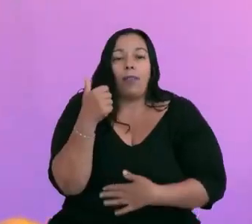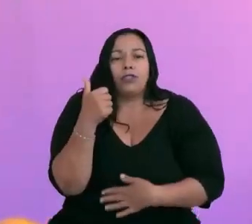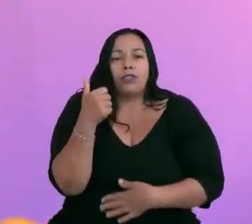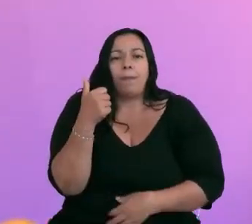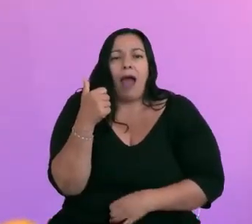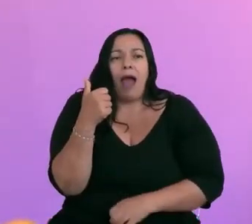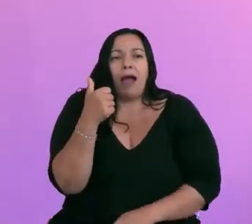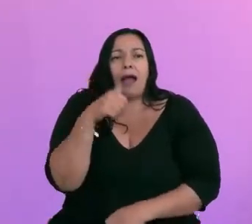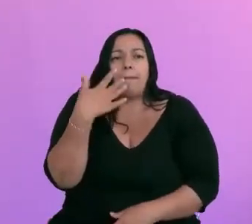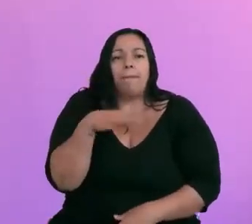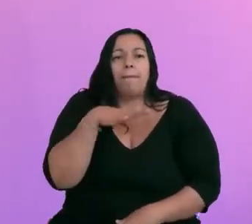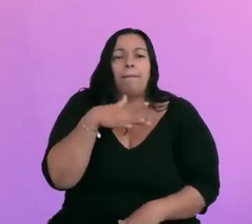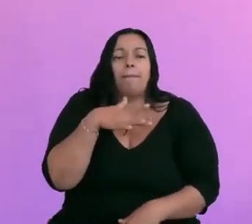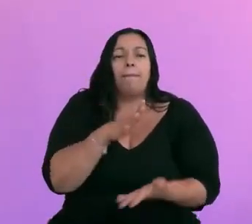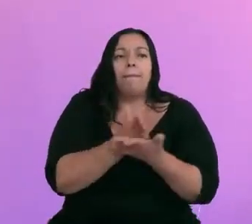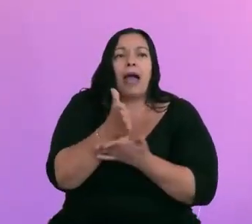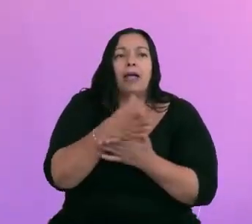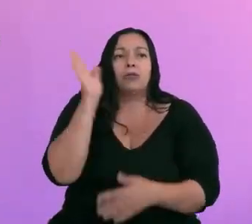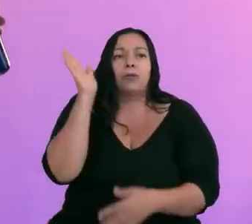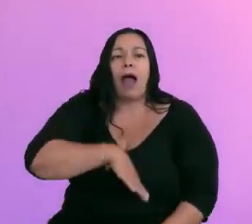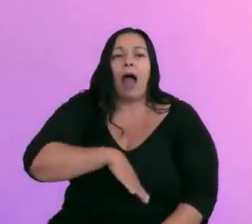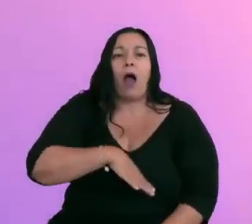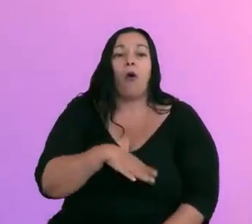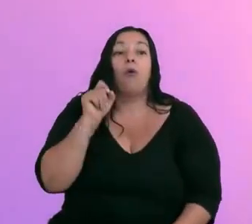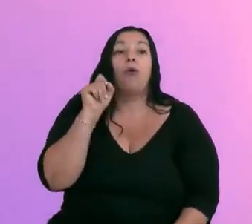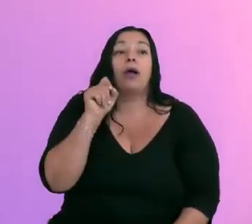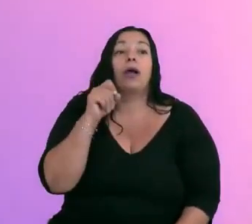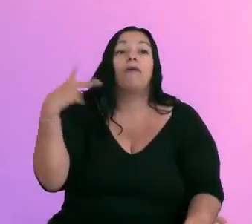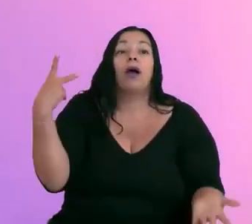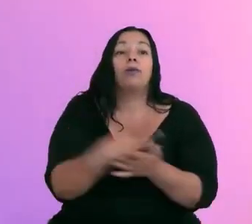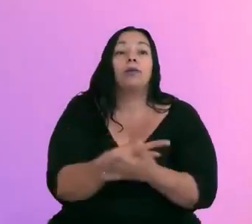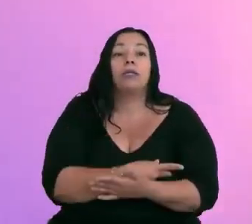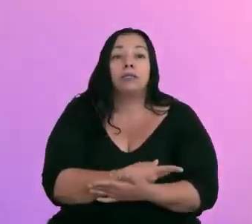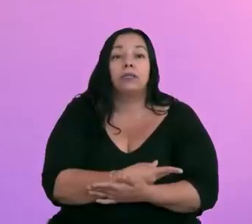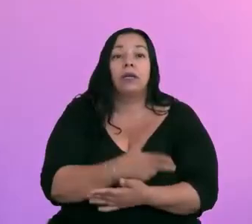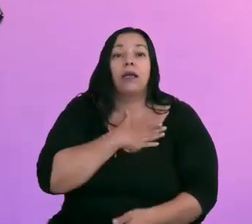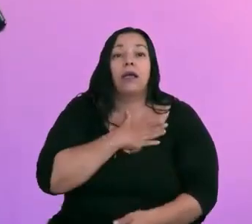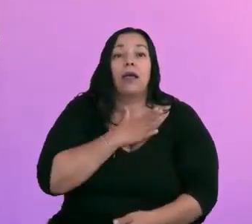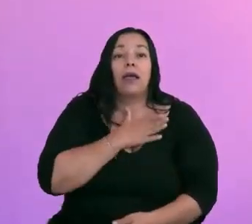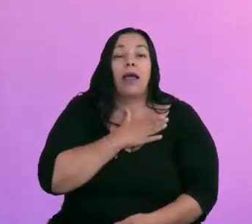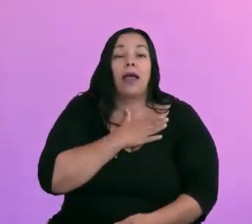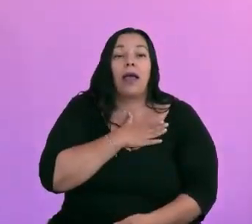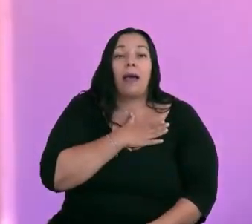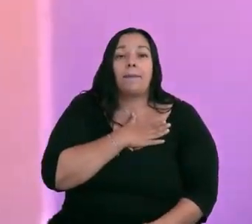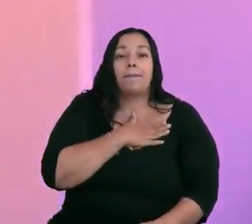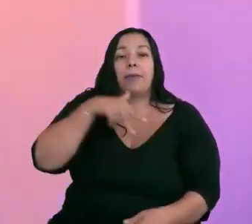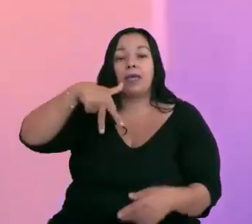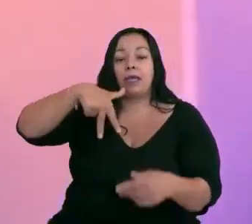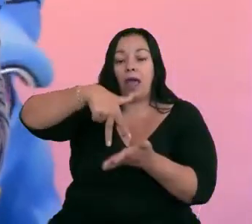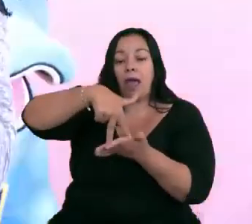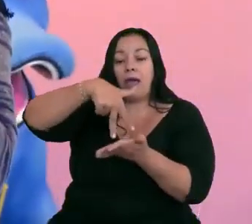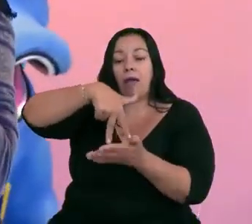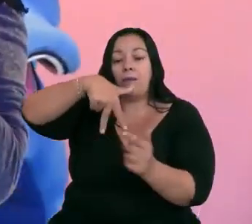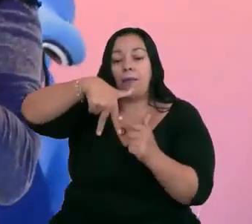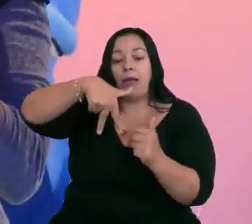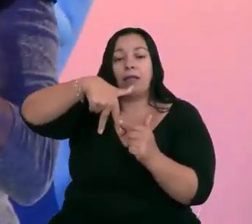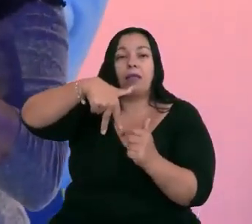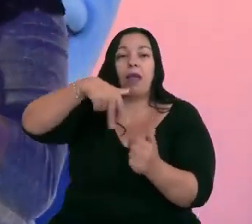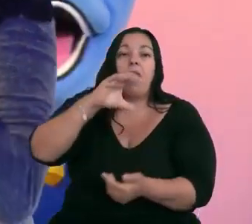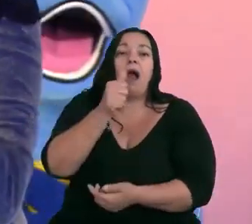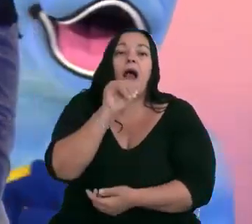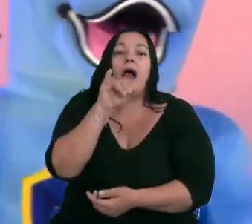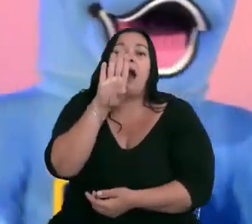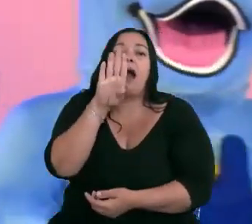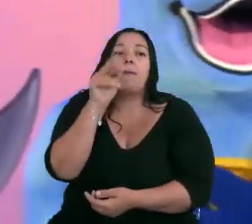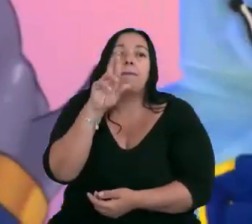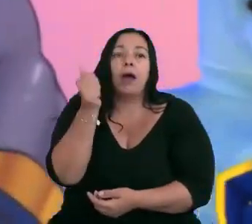água. E aí? Ou então a minha perninha fica durinha de repente de uma câimbra e não tem nenhum